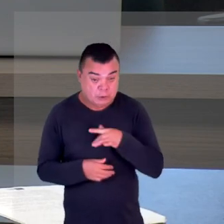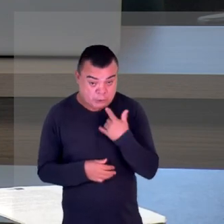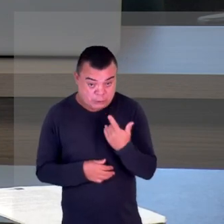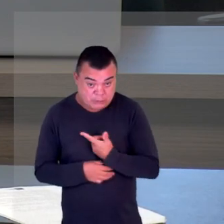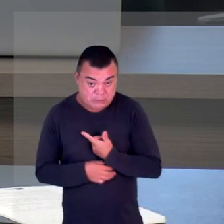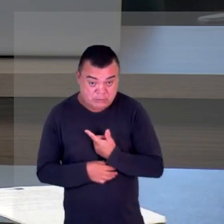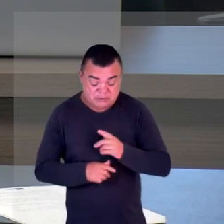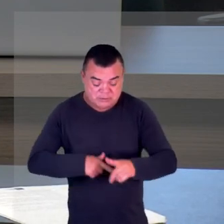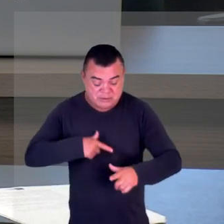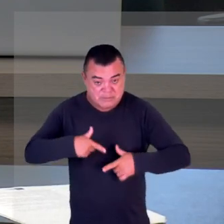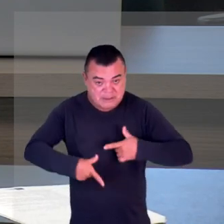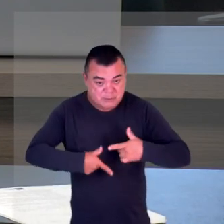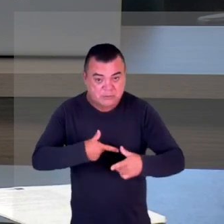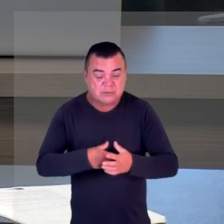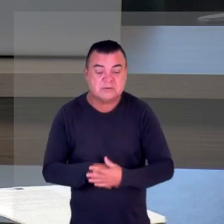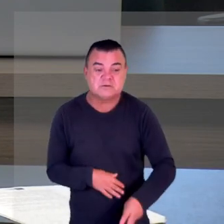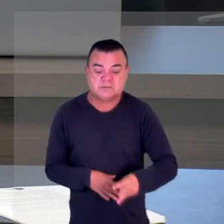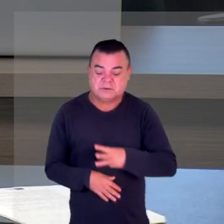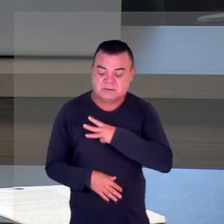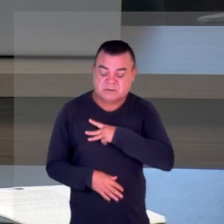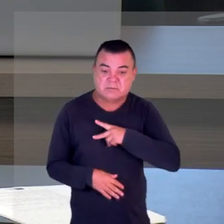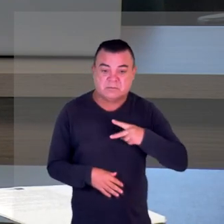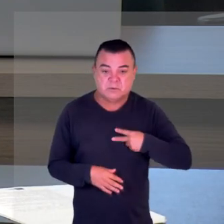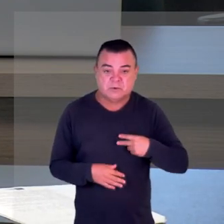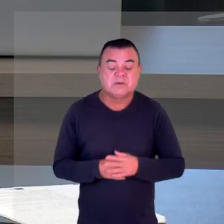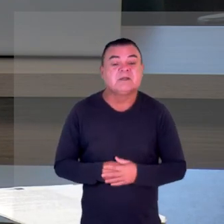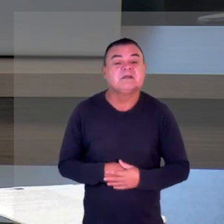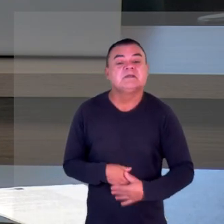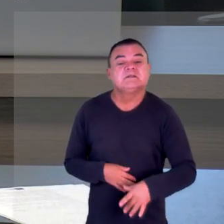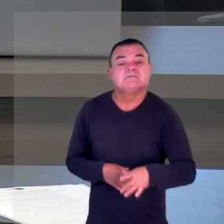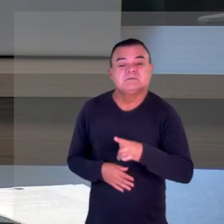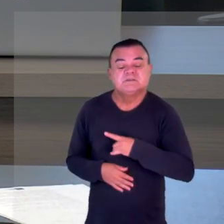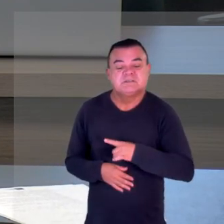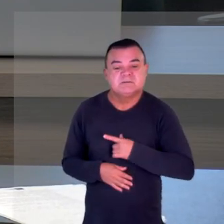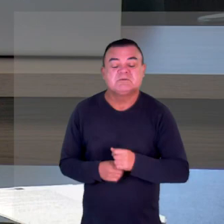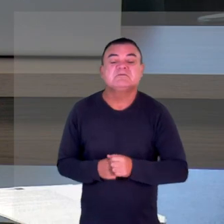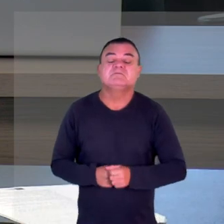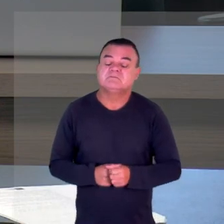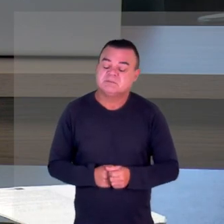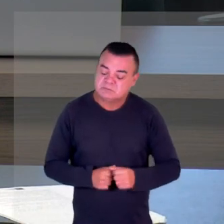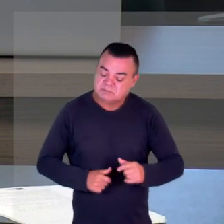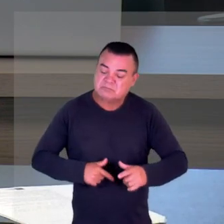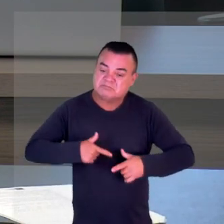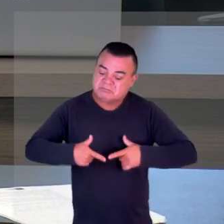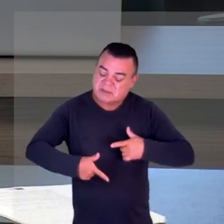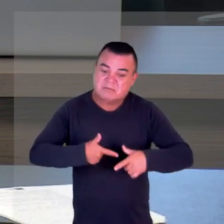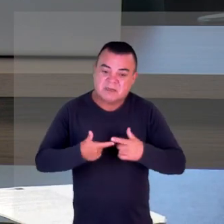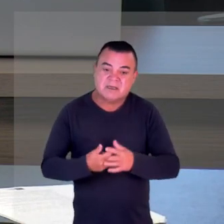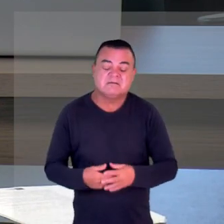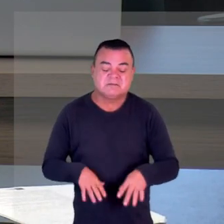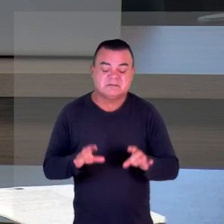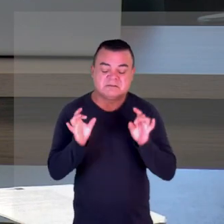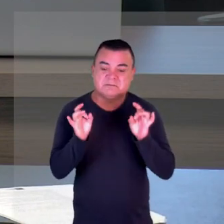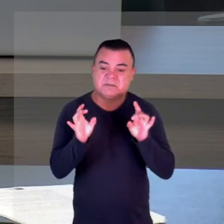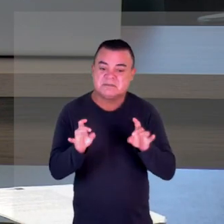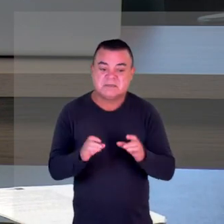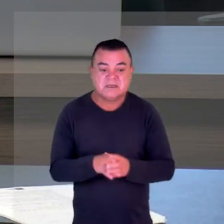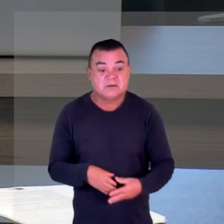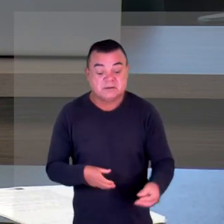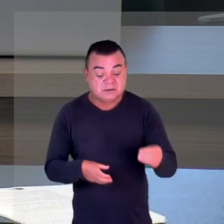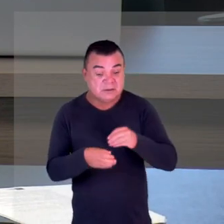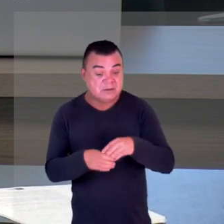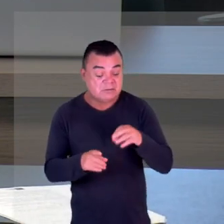Ministério Público Eh estamos numa posição muito privilegiada dentro da sociedade né Eh A nossa condição